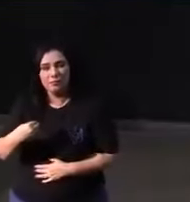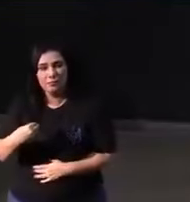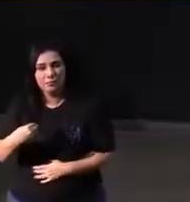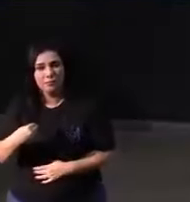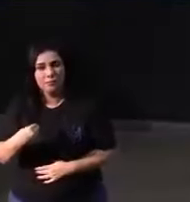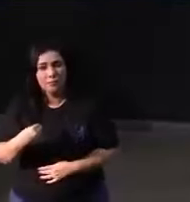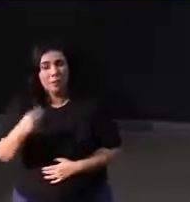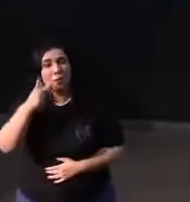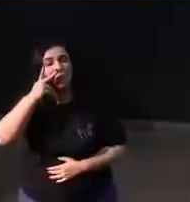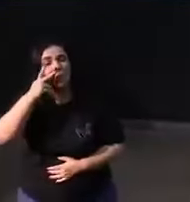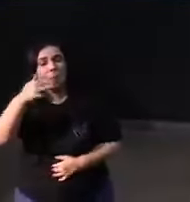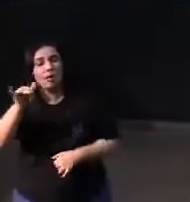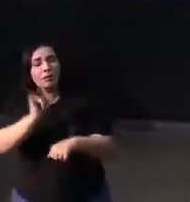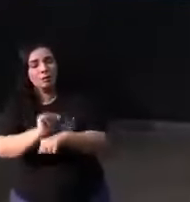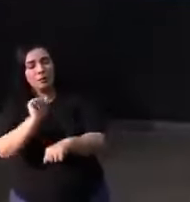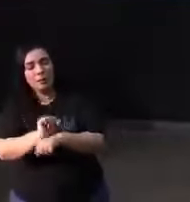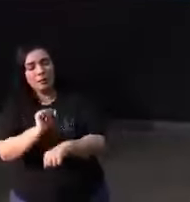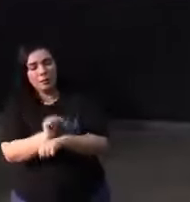o pai te espera,